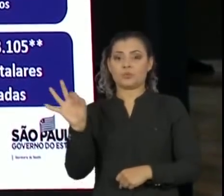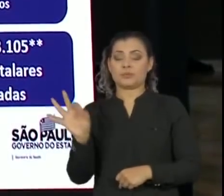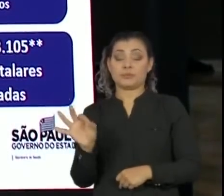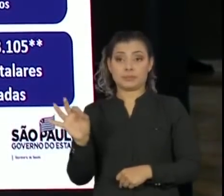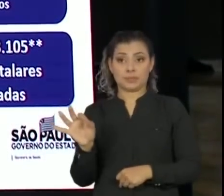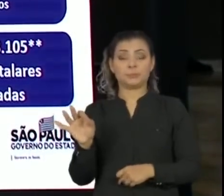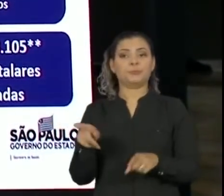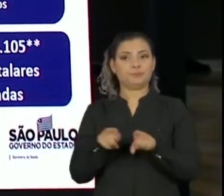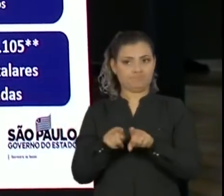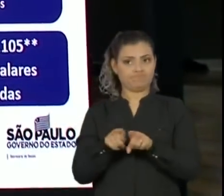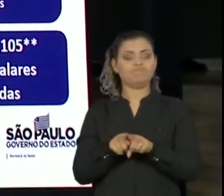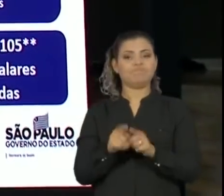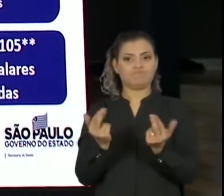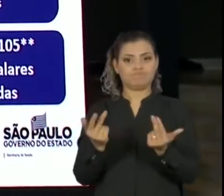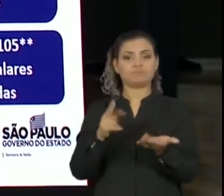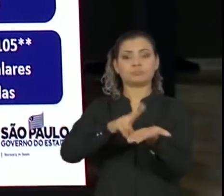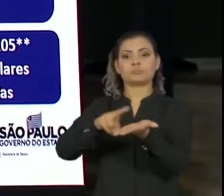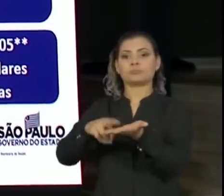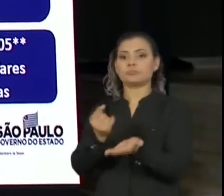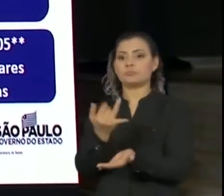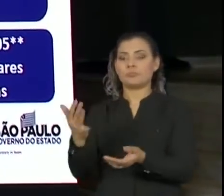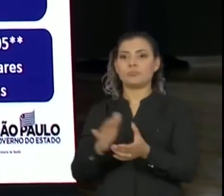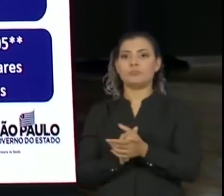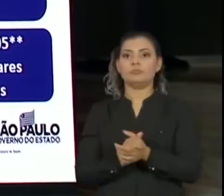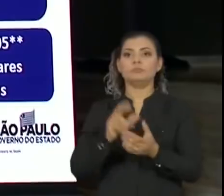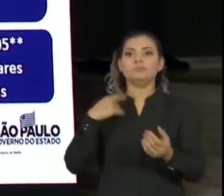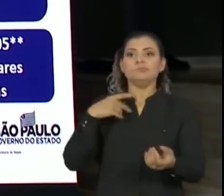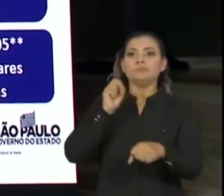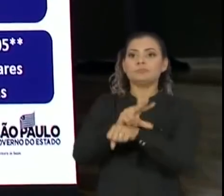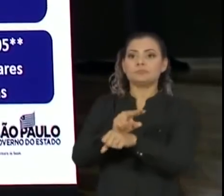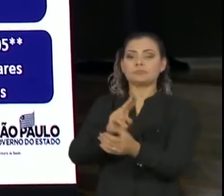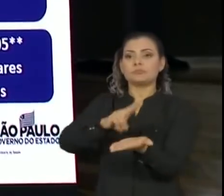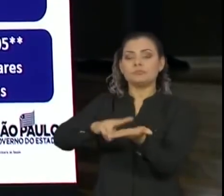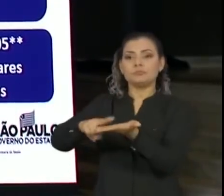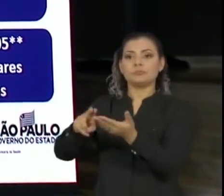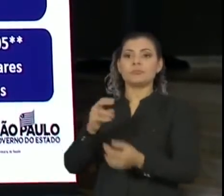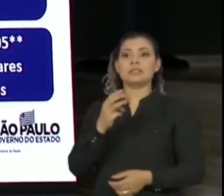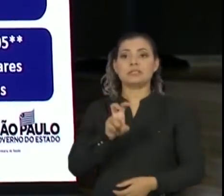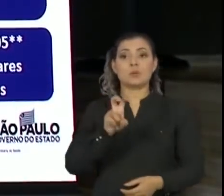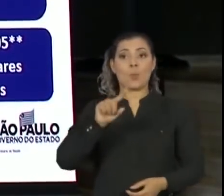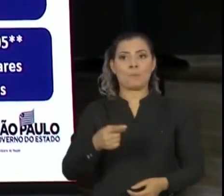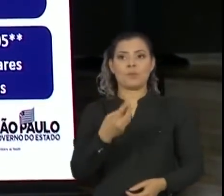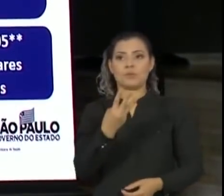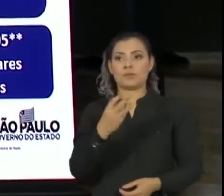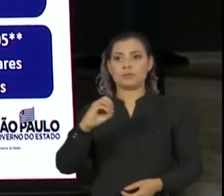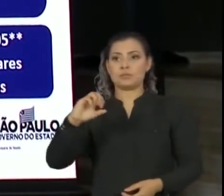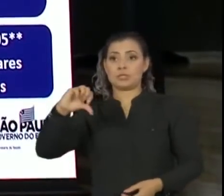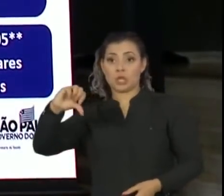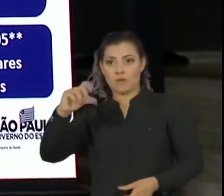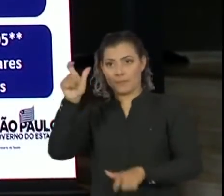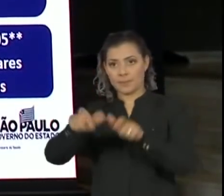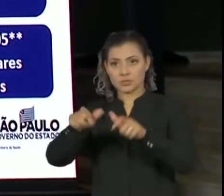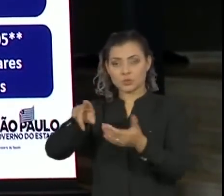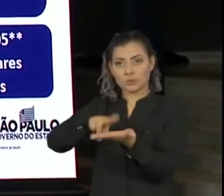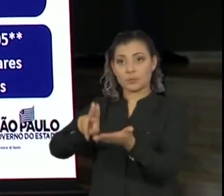77,8% também. Temos internados 5.309 pacientes em regime de